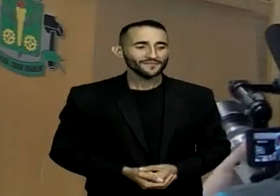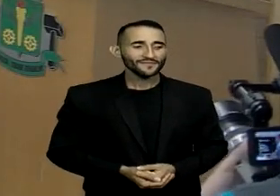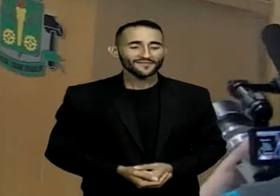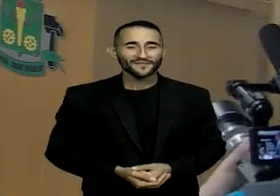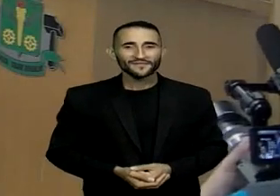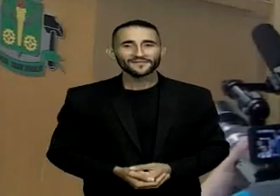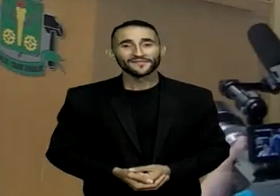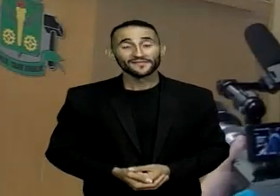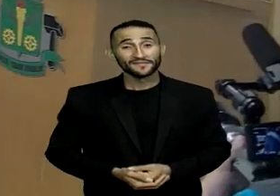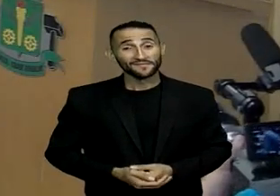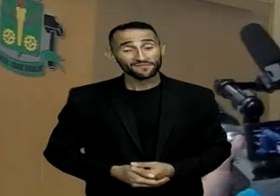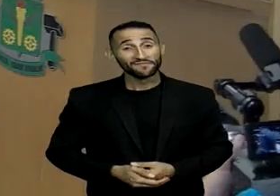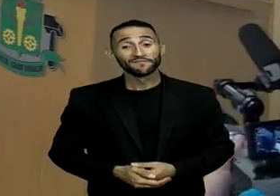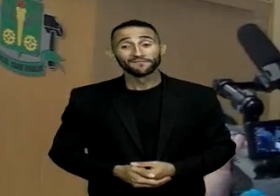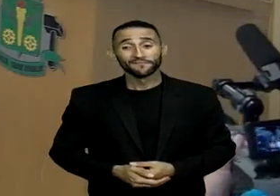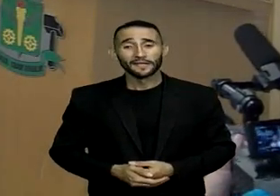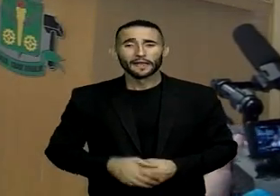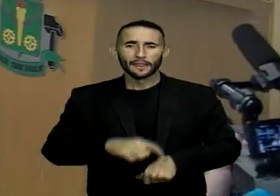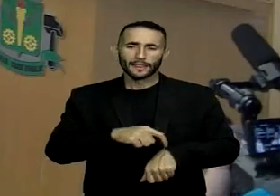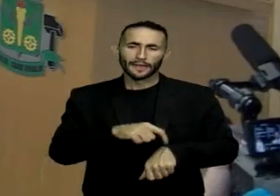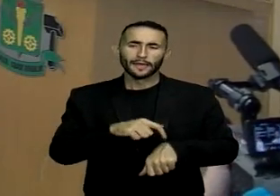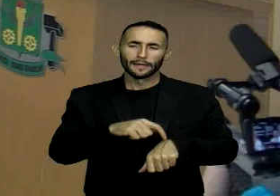do tempo, vereador. Fique em paz.